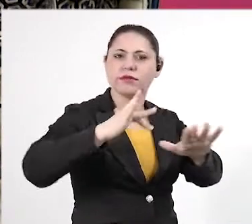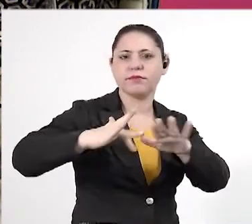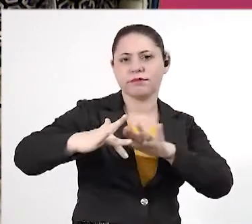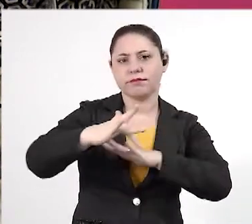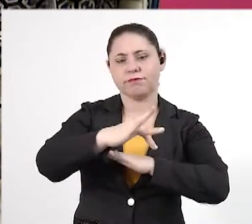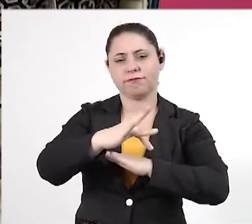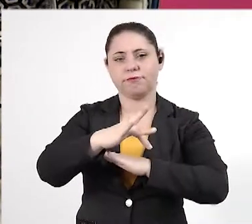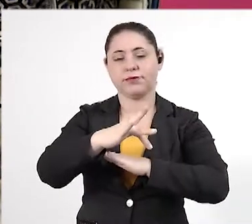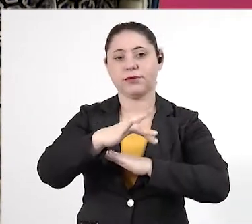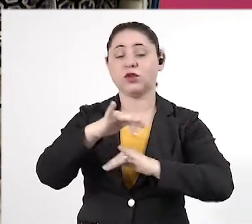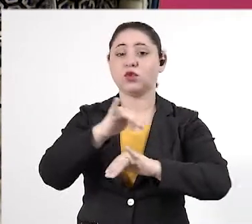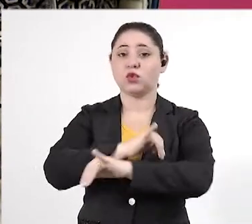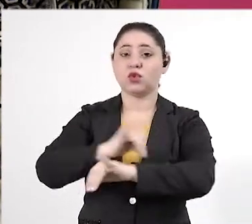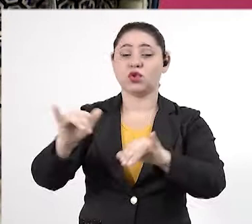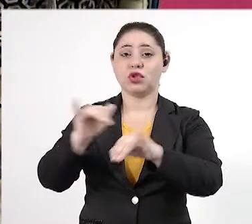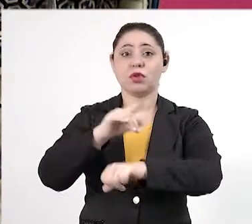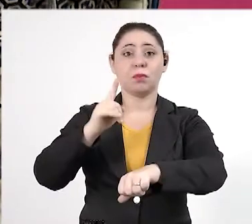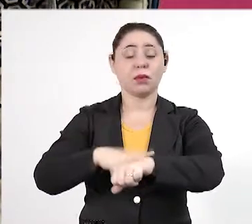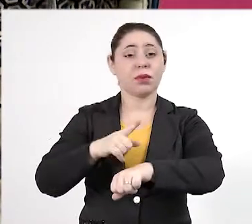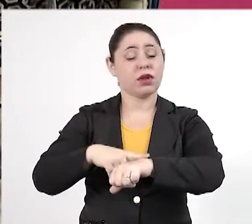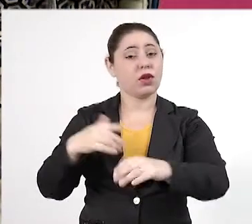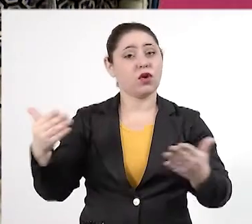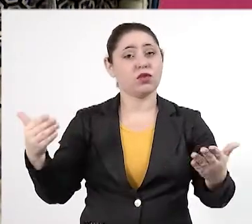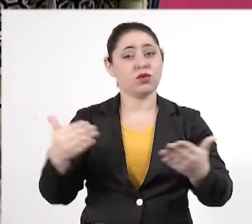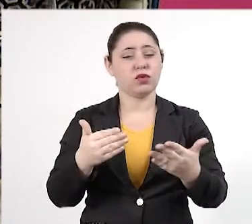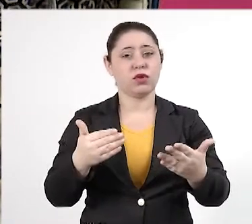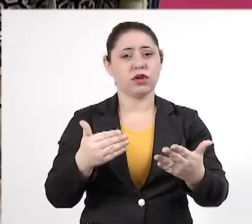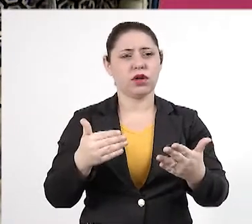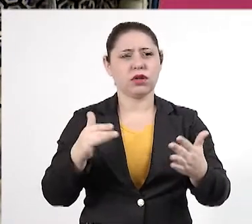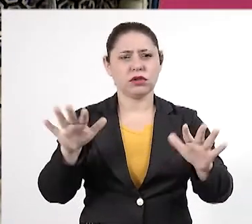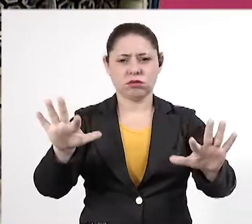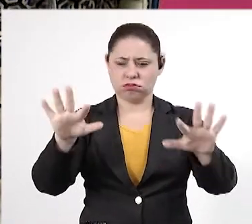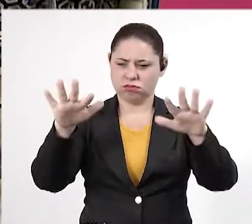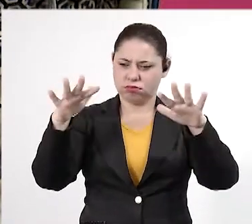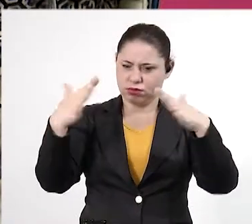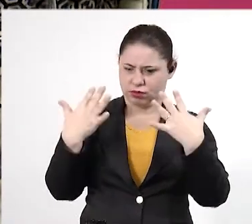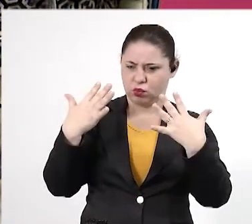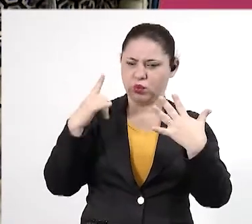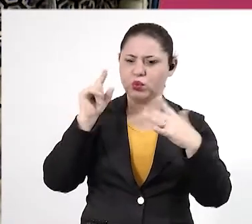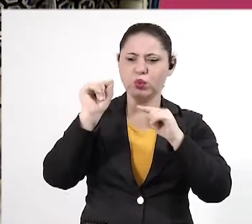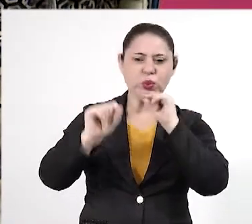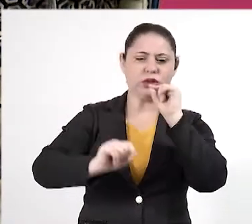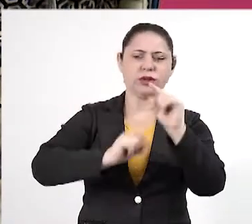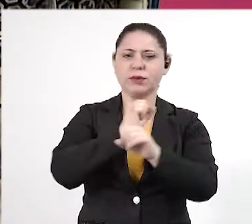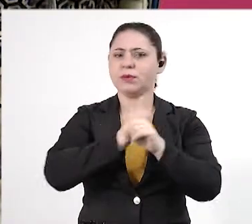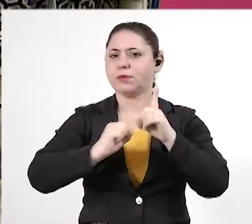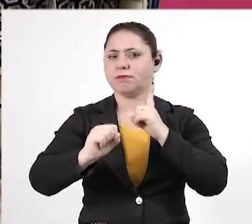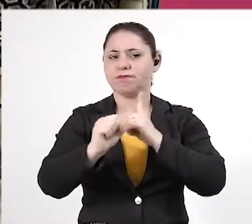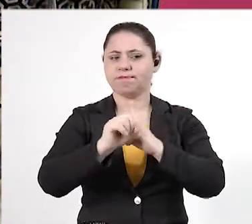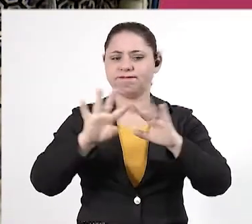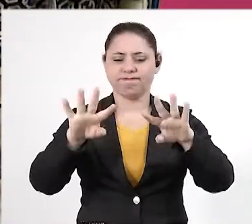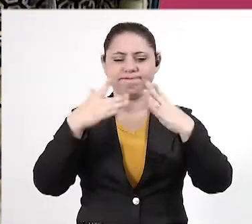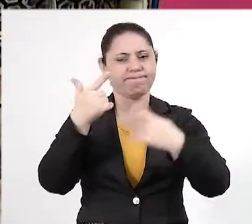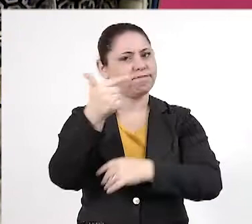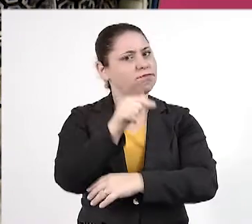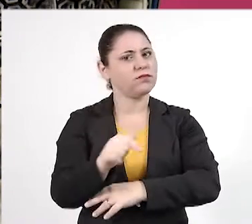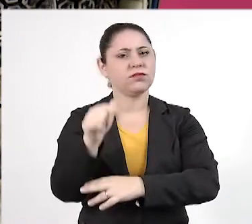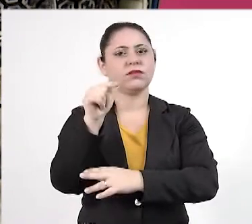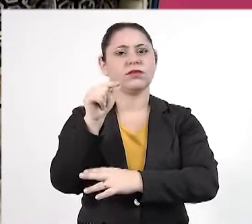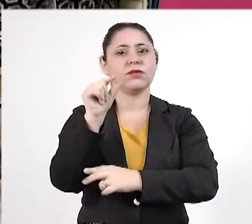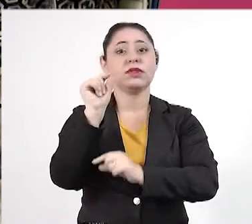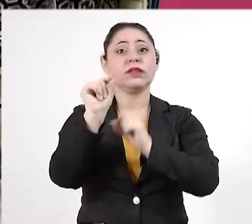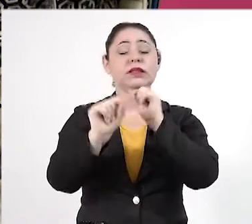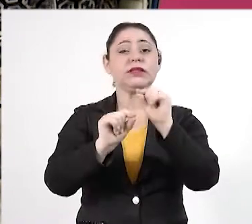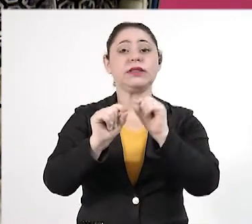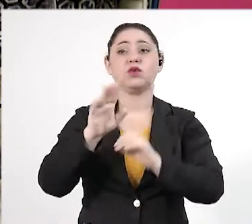mídia social, da notícia instantânea e chamou a atenção para algo que a sociedade não prestava atenção,